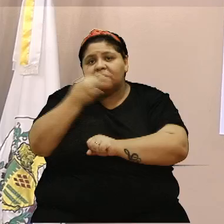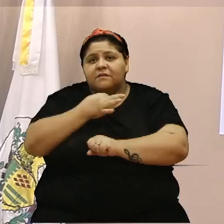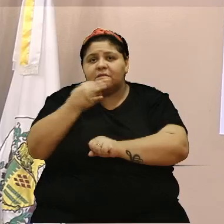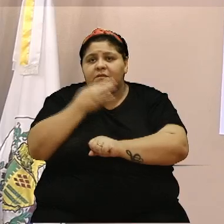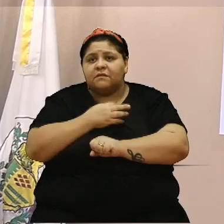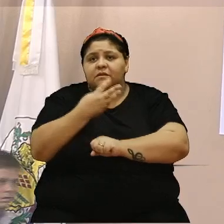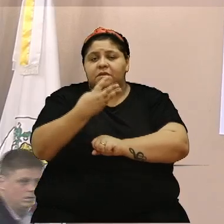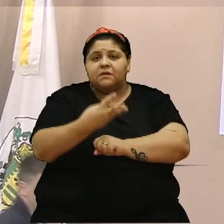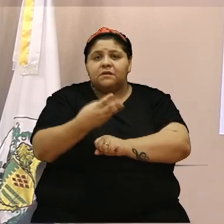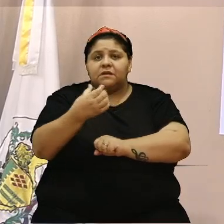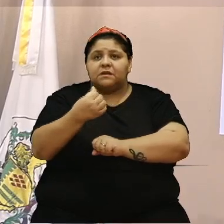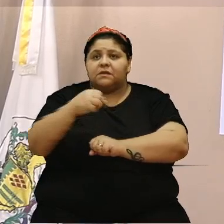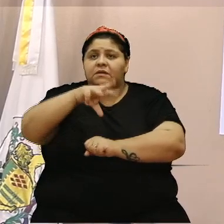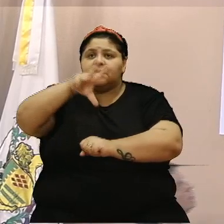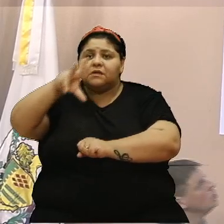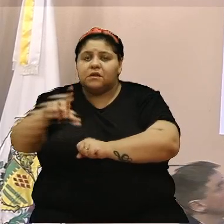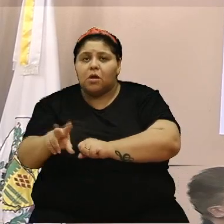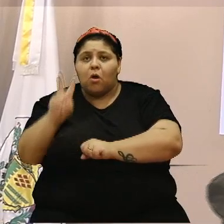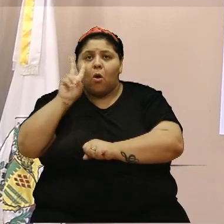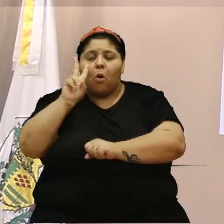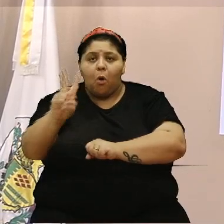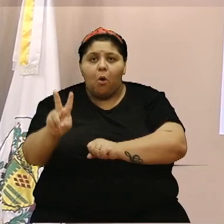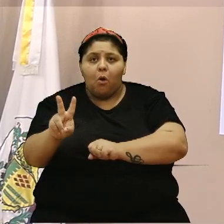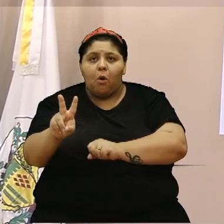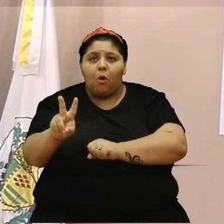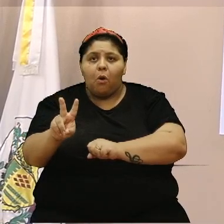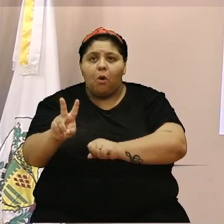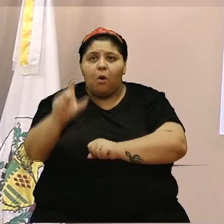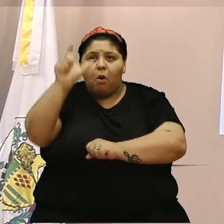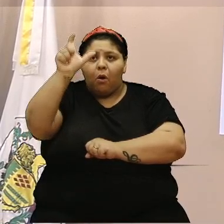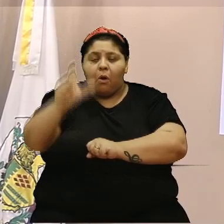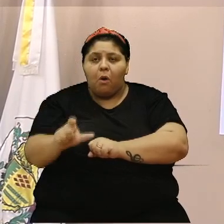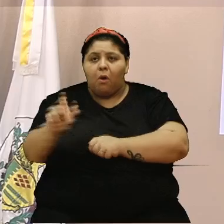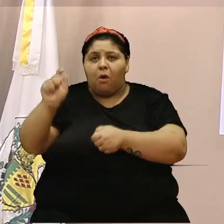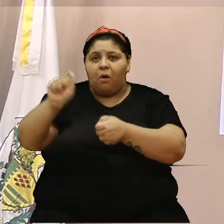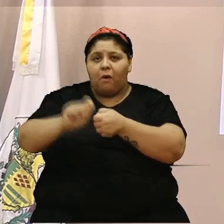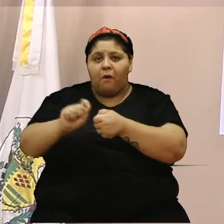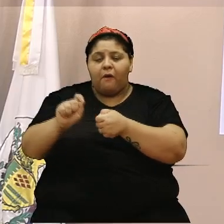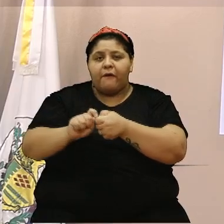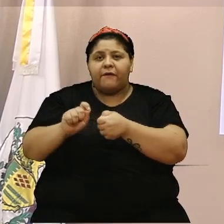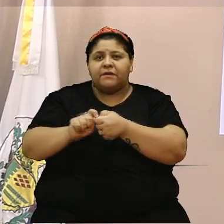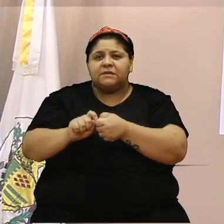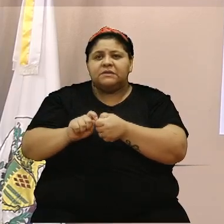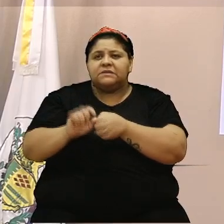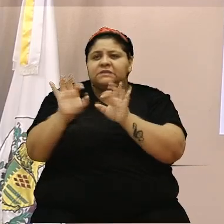36 milhões. Olha o que ficou das pessoas que fizeram essa tarefa tão